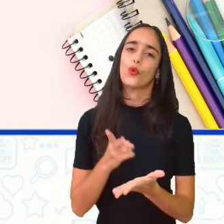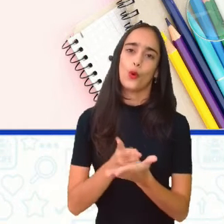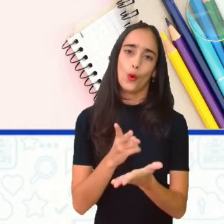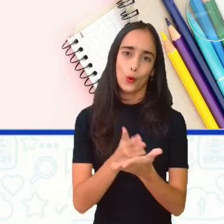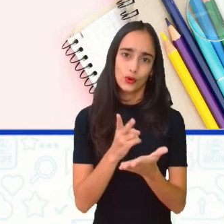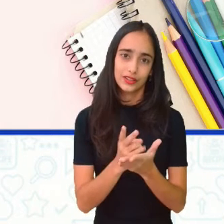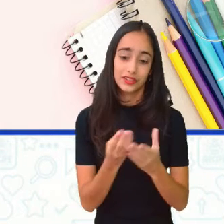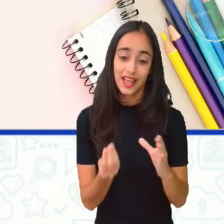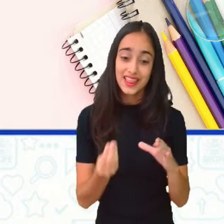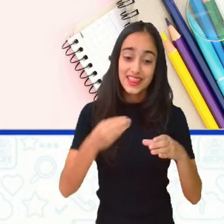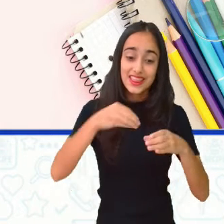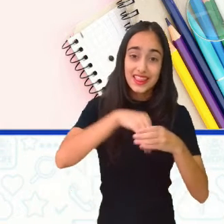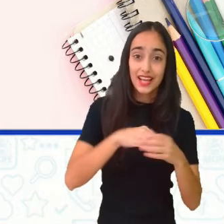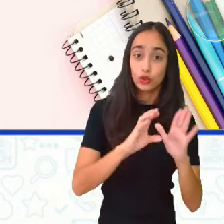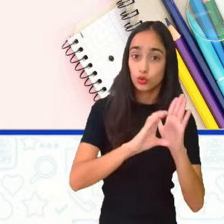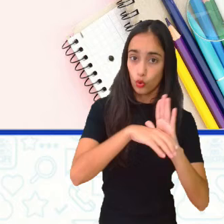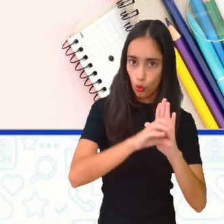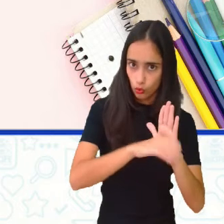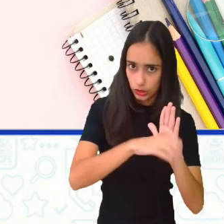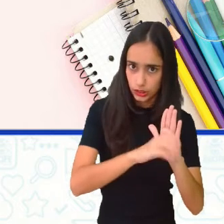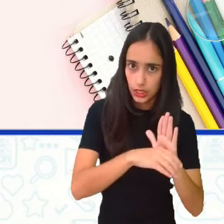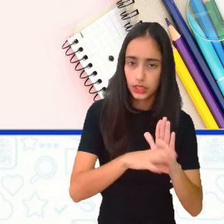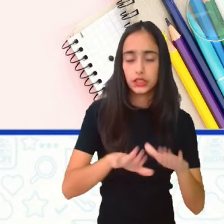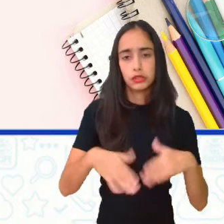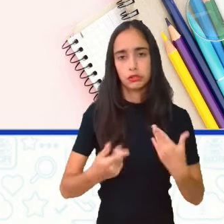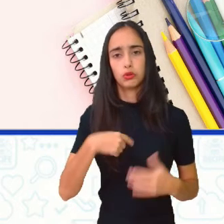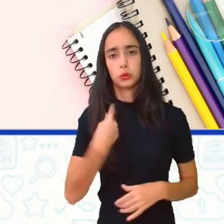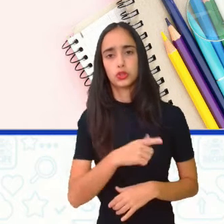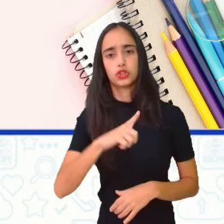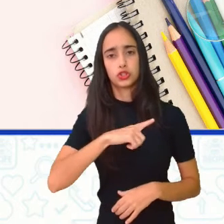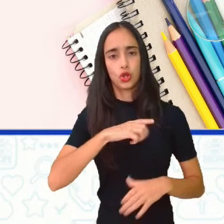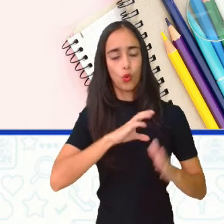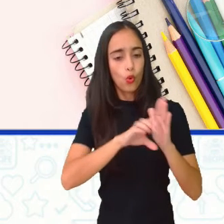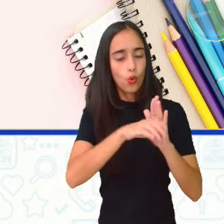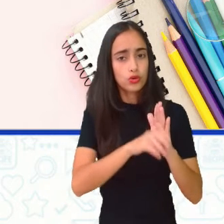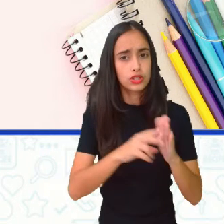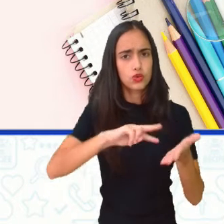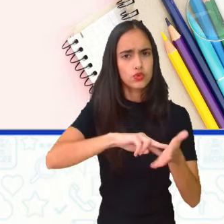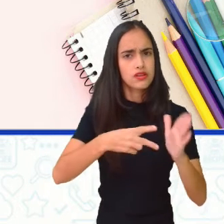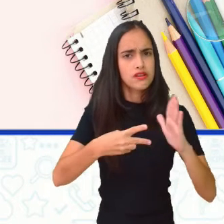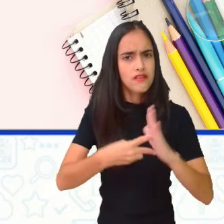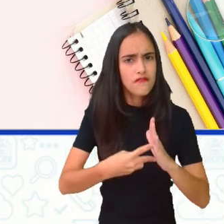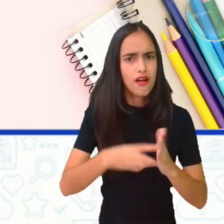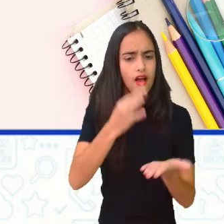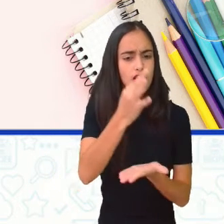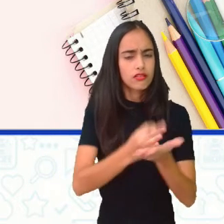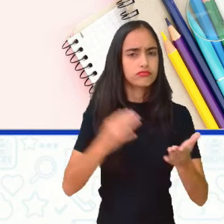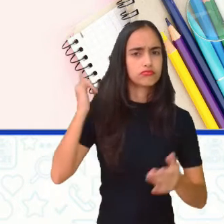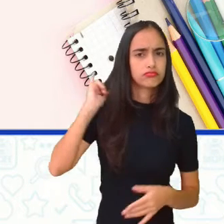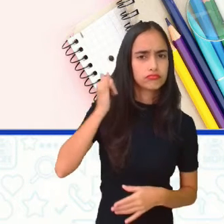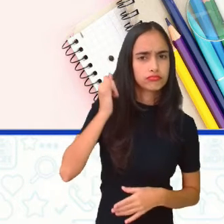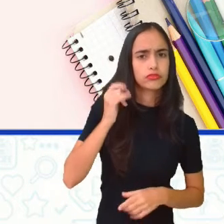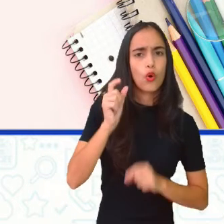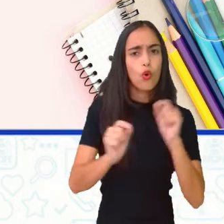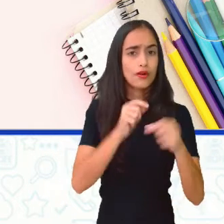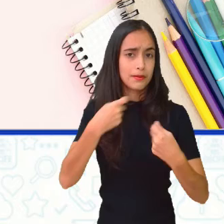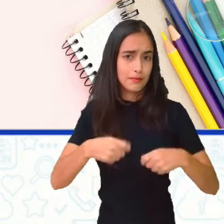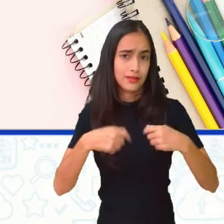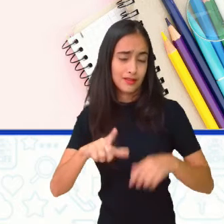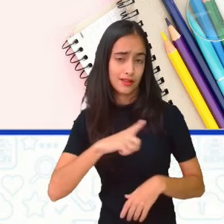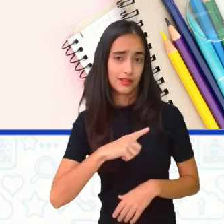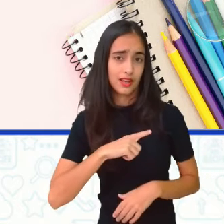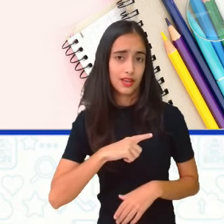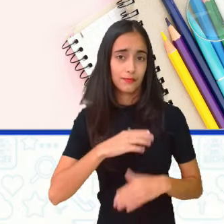parte do conceito, tá? Então, a gente tem o conceito do que é um texto narrativo e das partes que ele precisa ter. E a gente tem abaixo